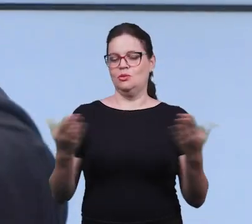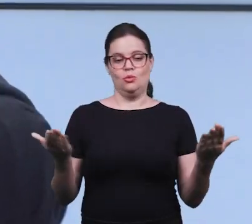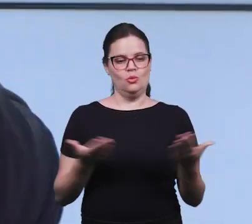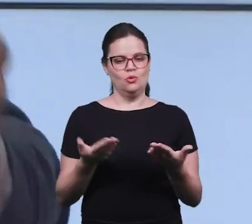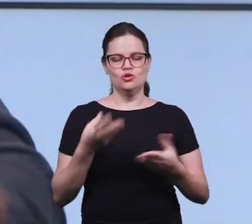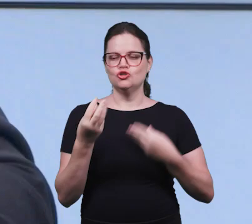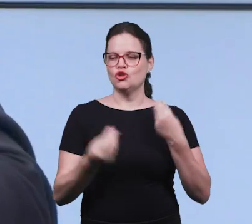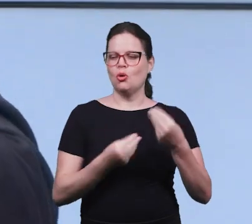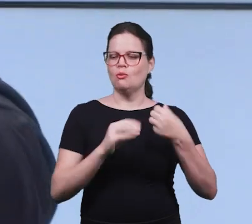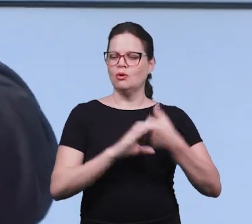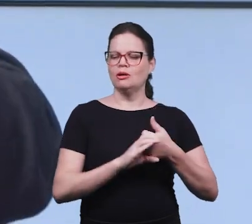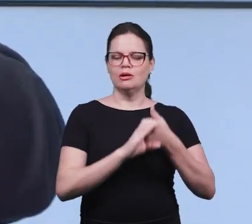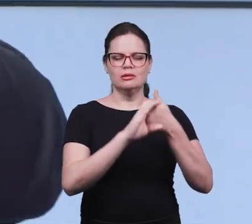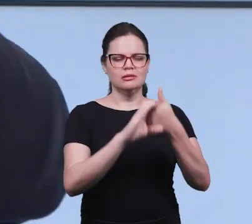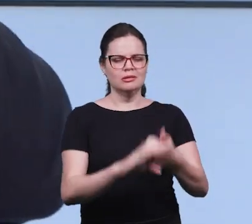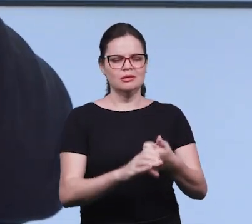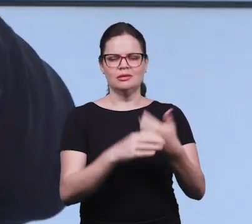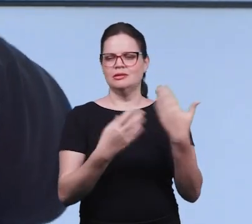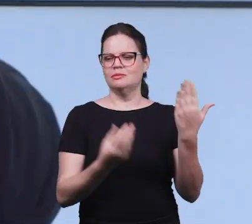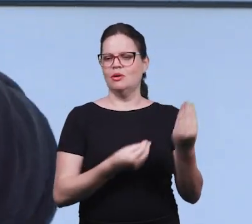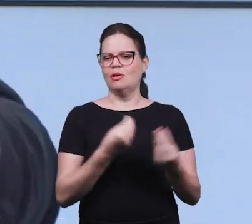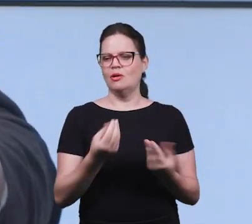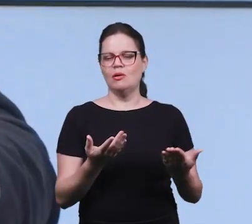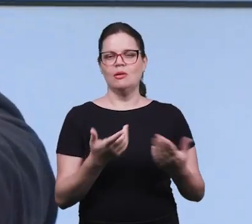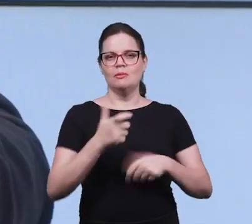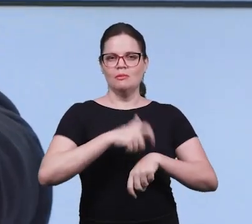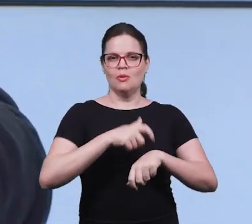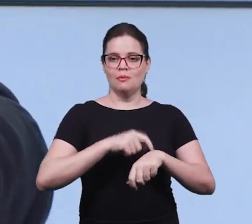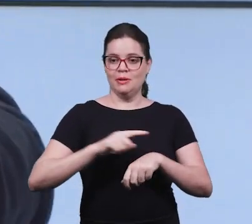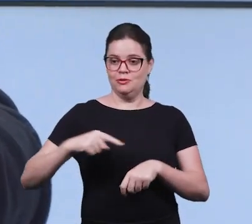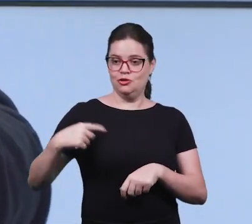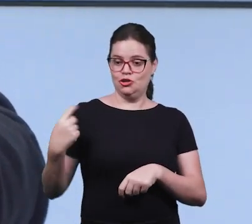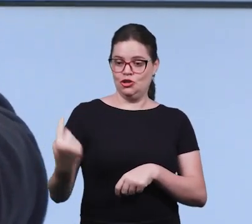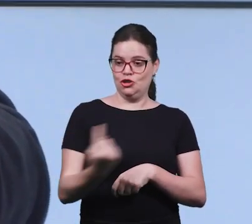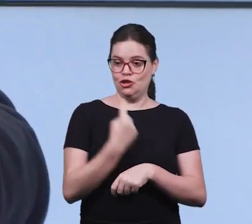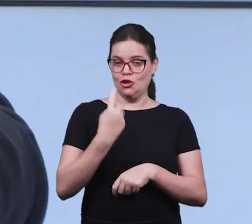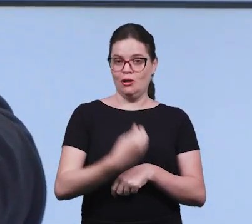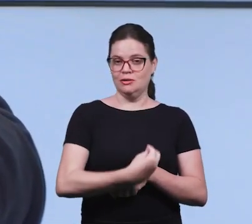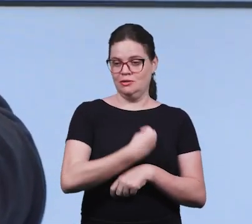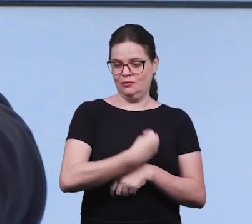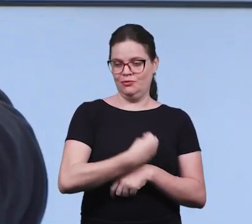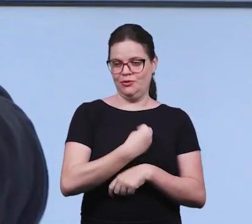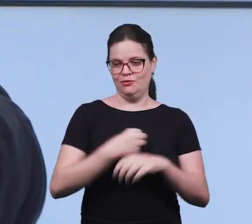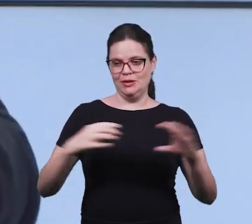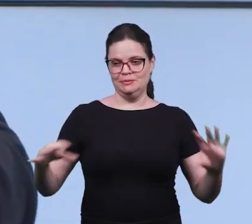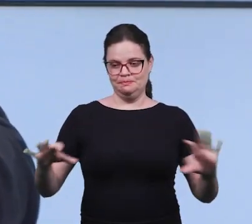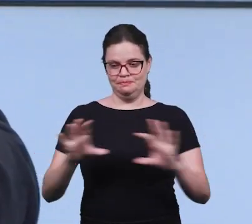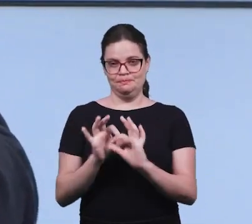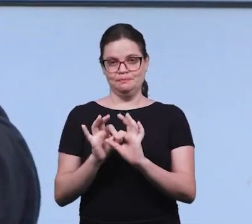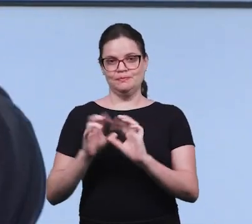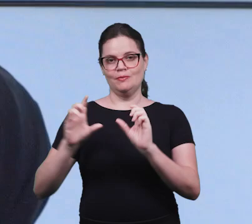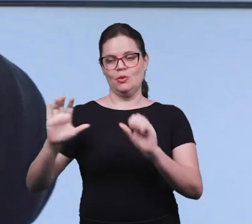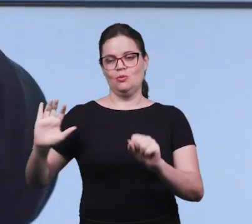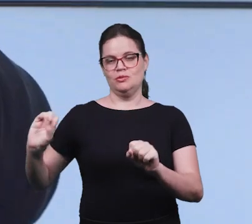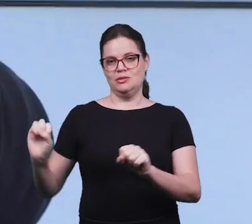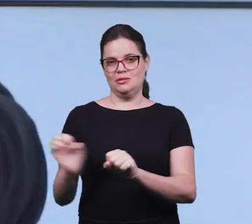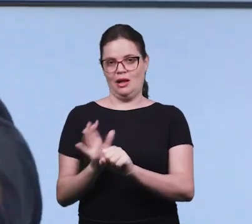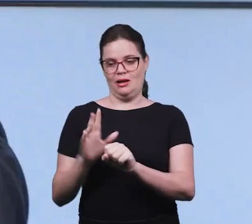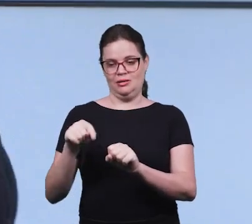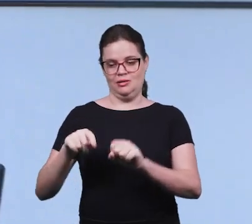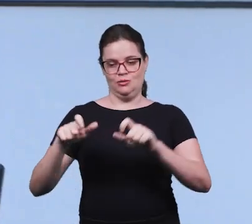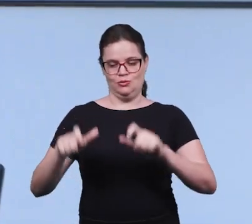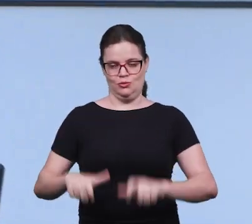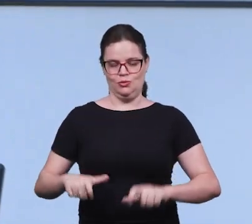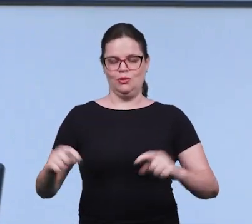mundial do Evangelho, do momento que profeticamente está associado a Sardes.